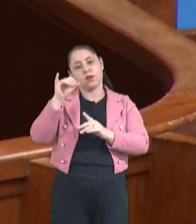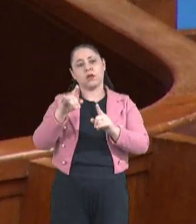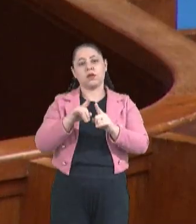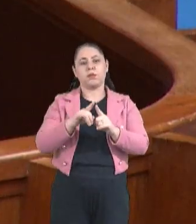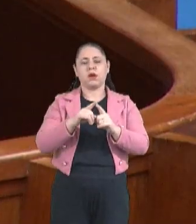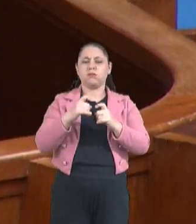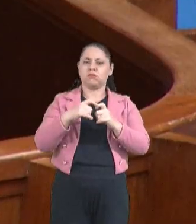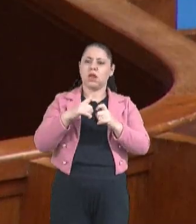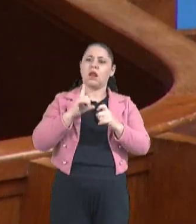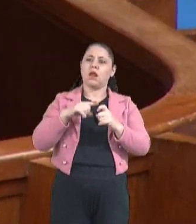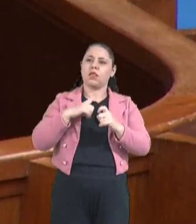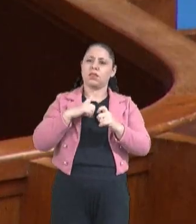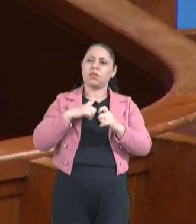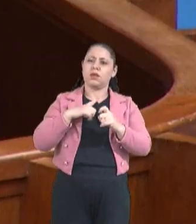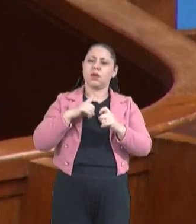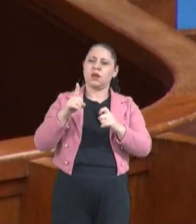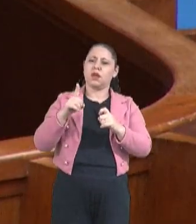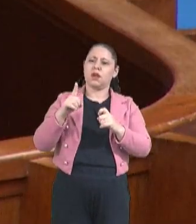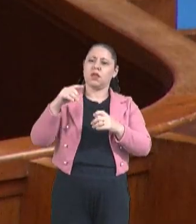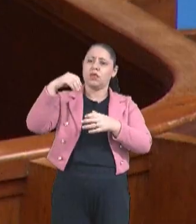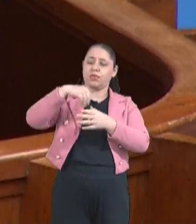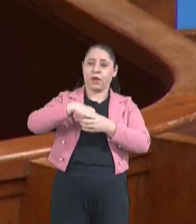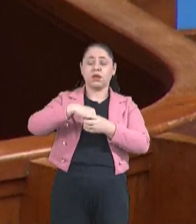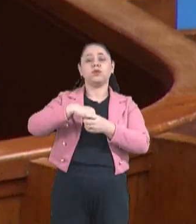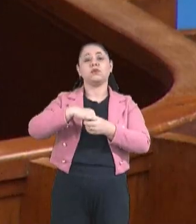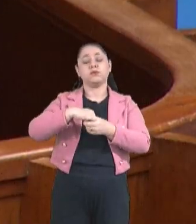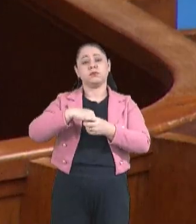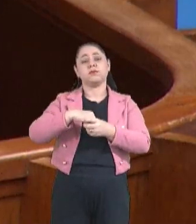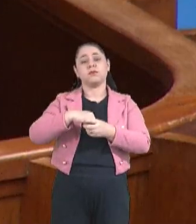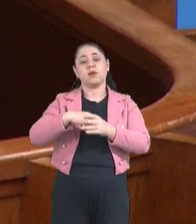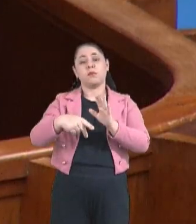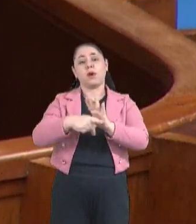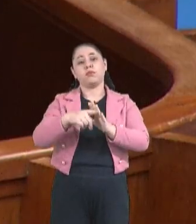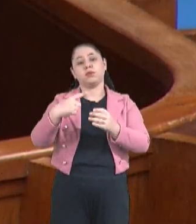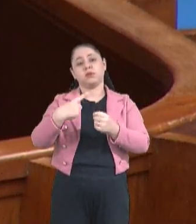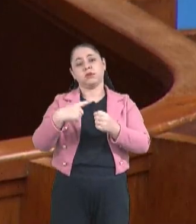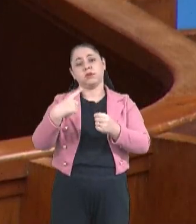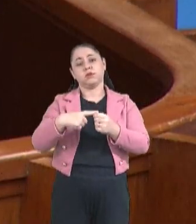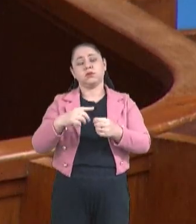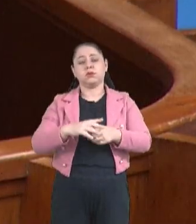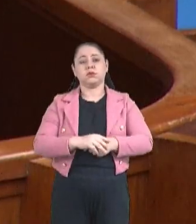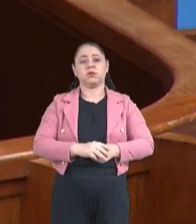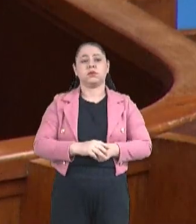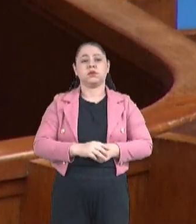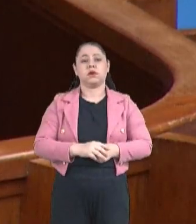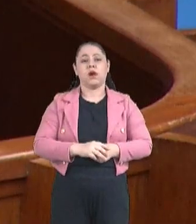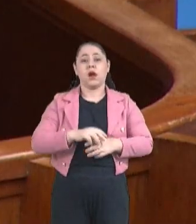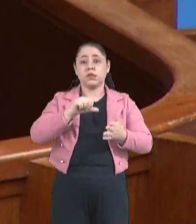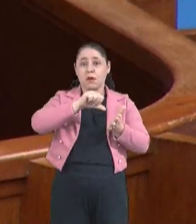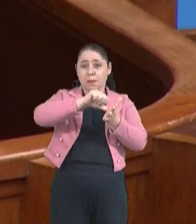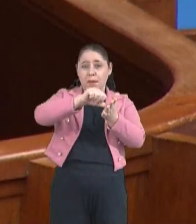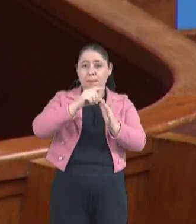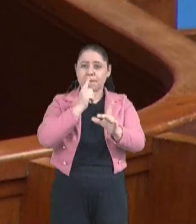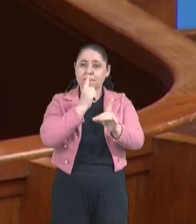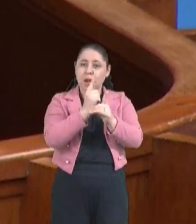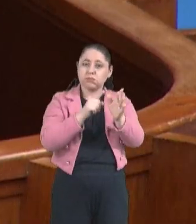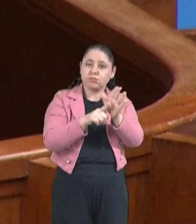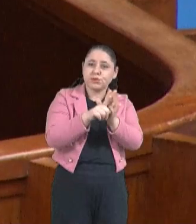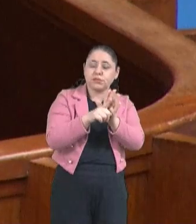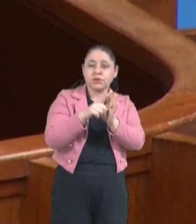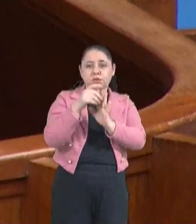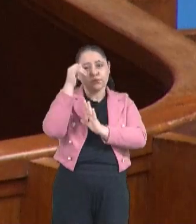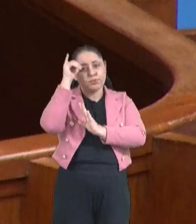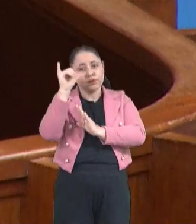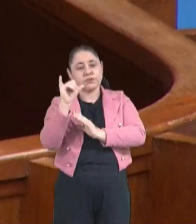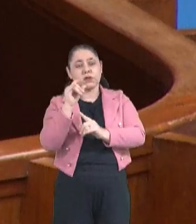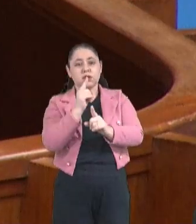numa clínica que tem lá de Barretos, um centro de diagnóstico para